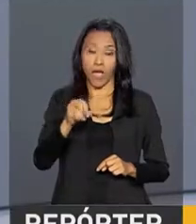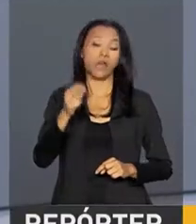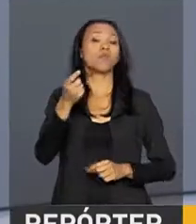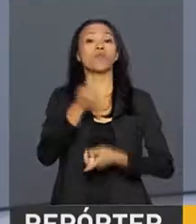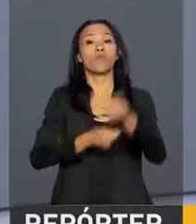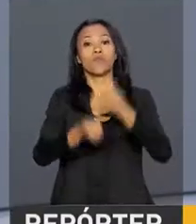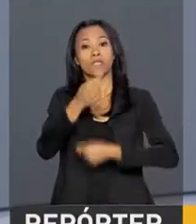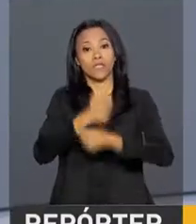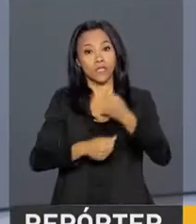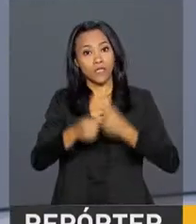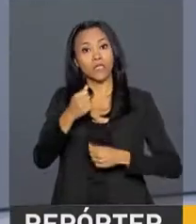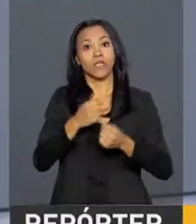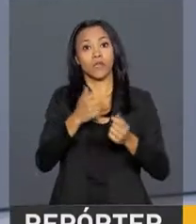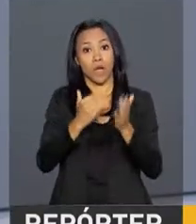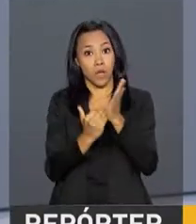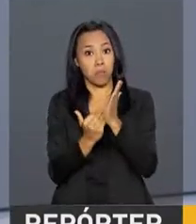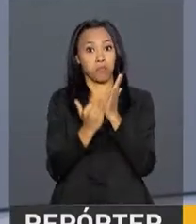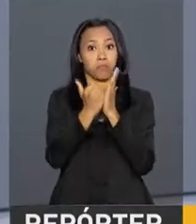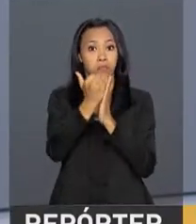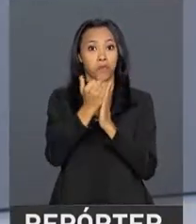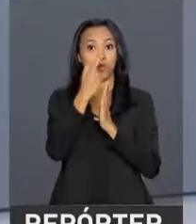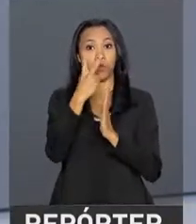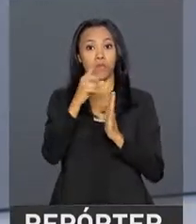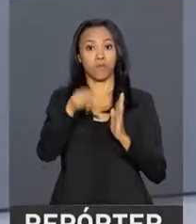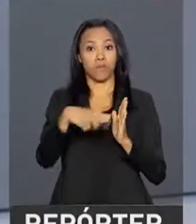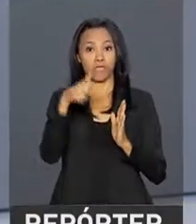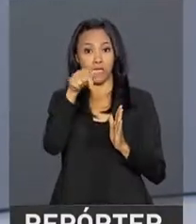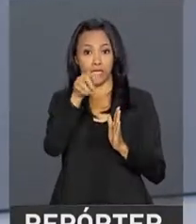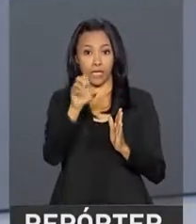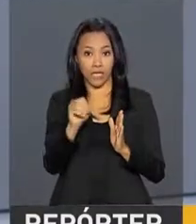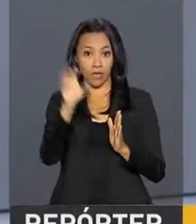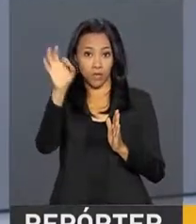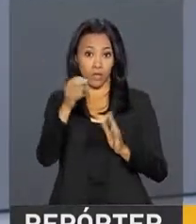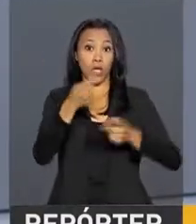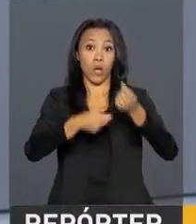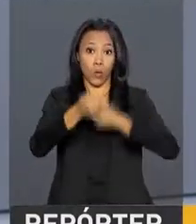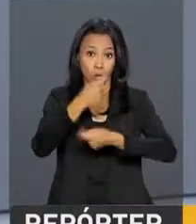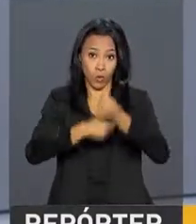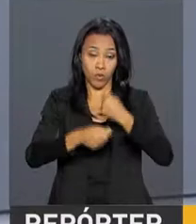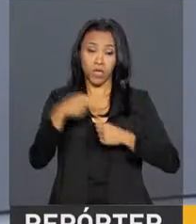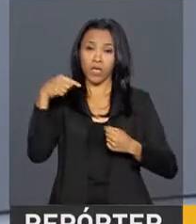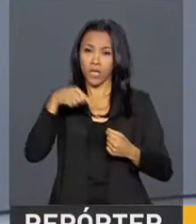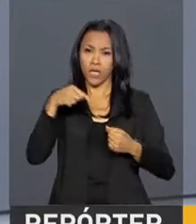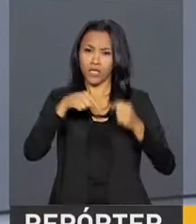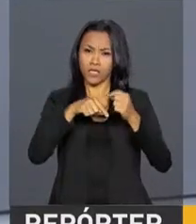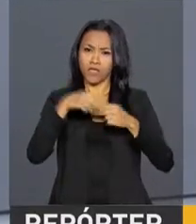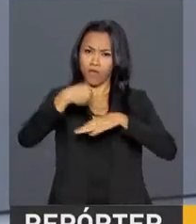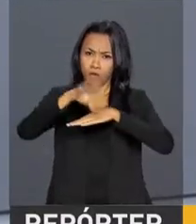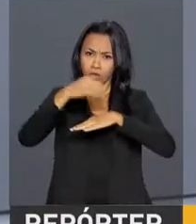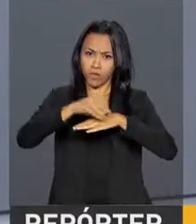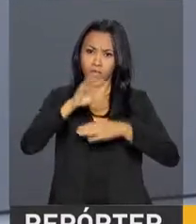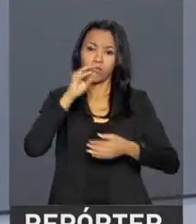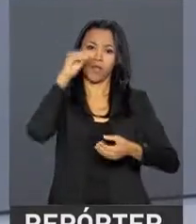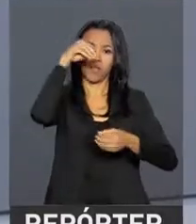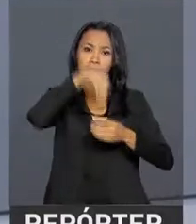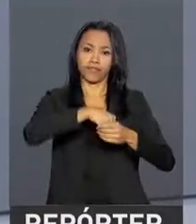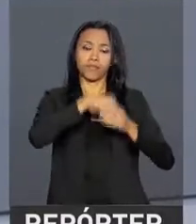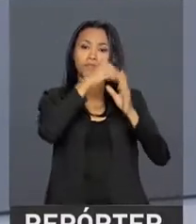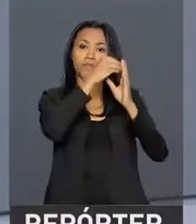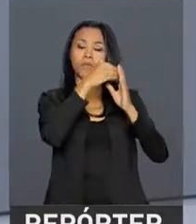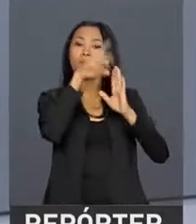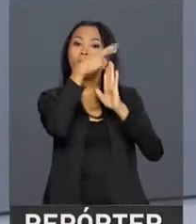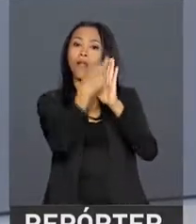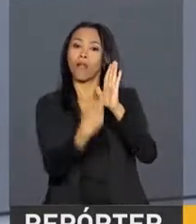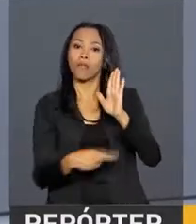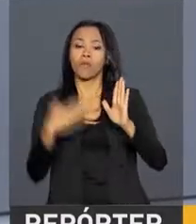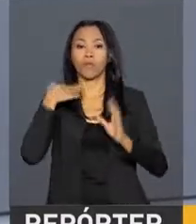neste ano para 2,70 por cento os números estão no boletim focus do banco central a estimativa de inflação